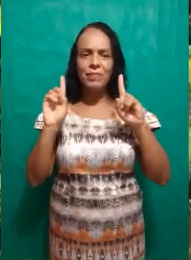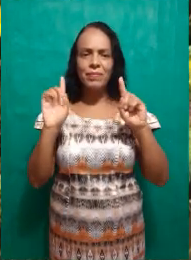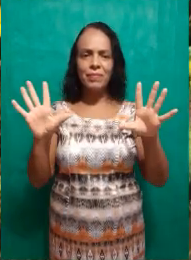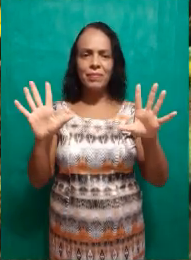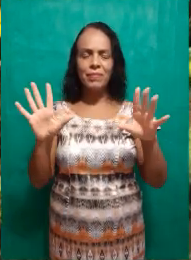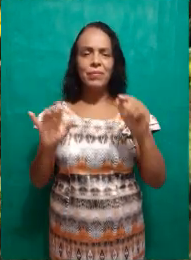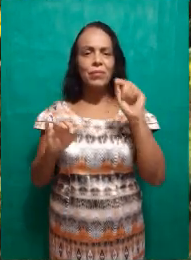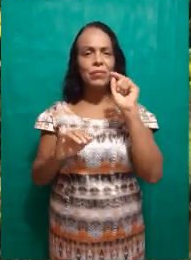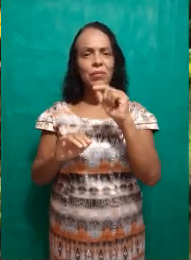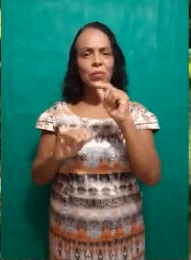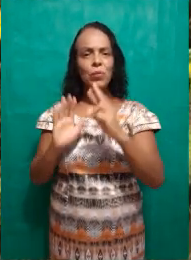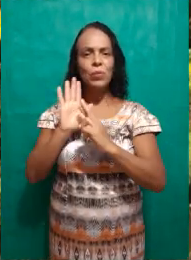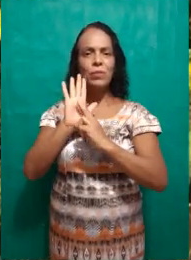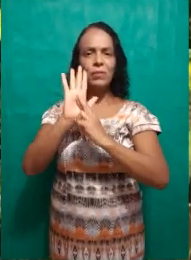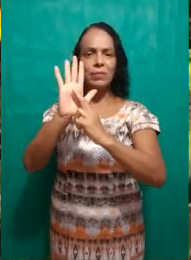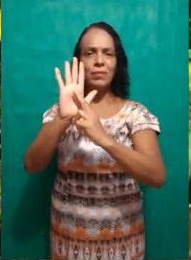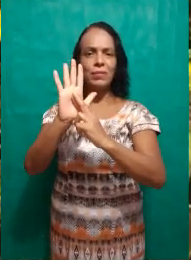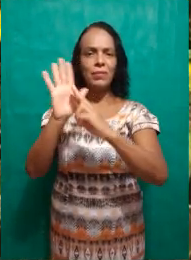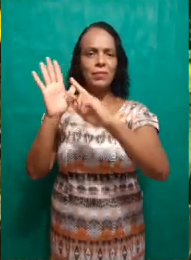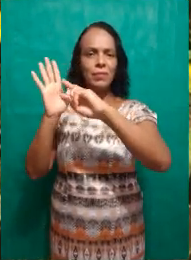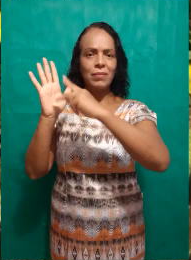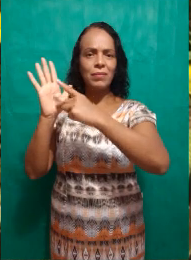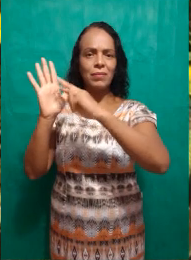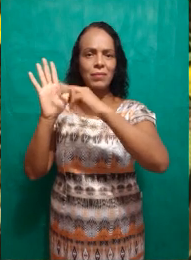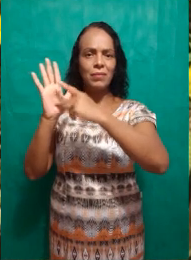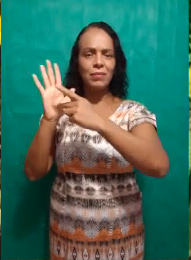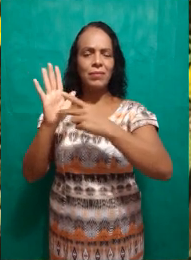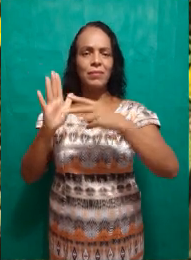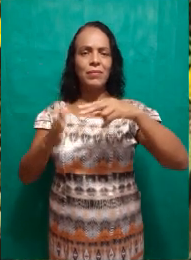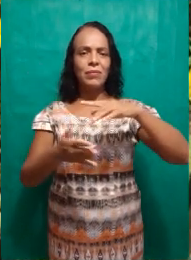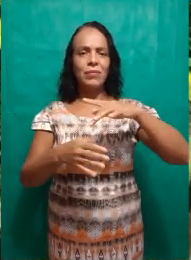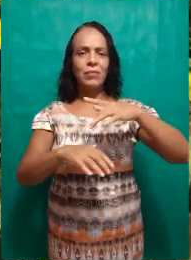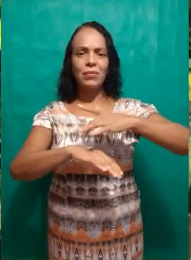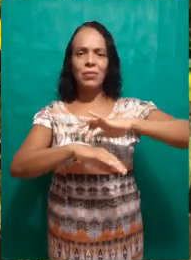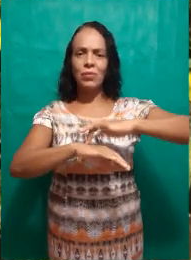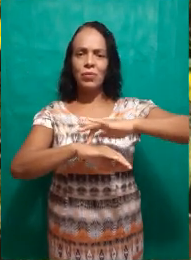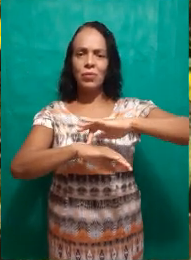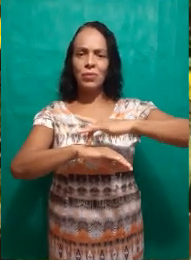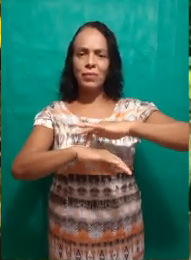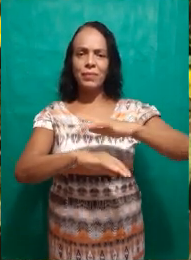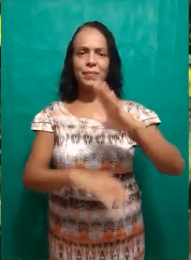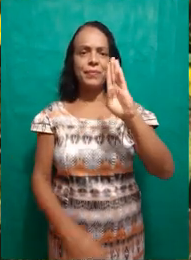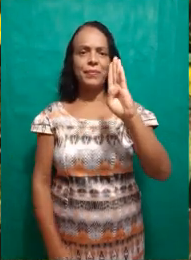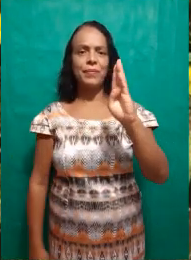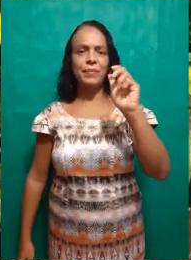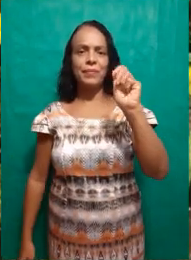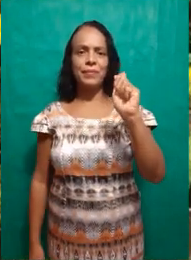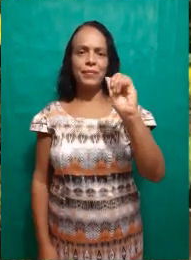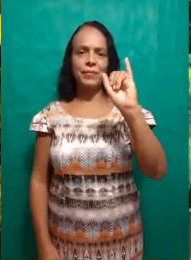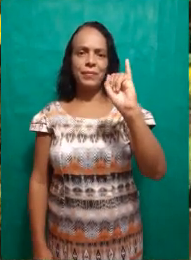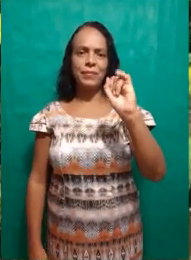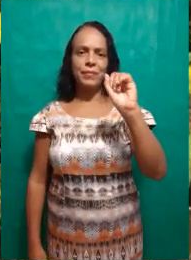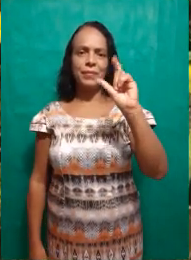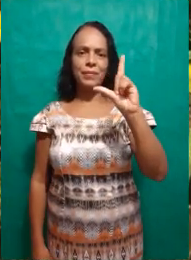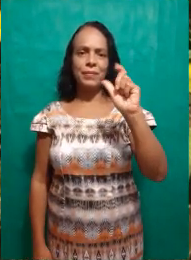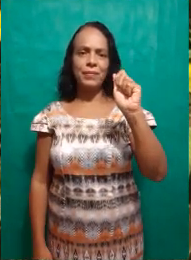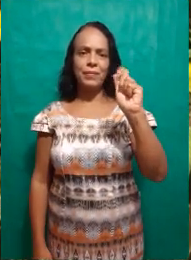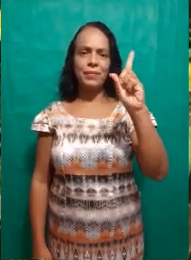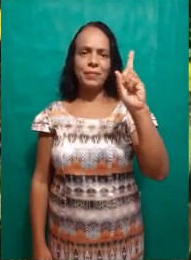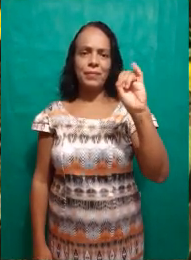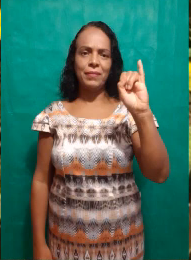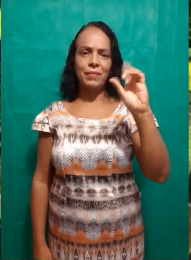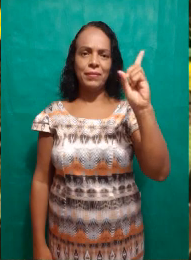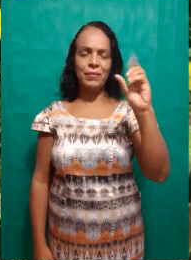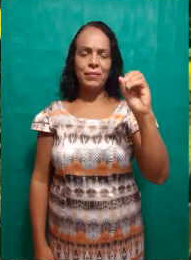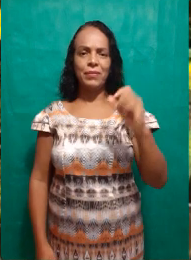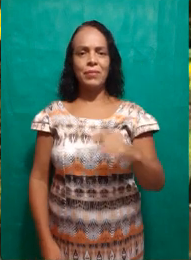nosso baiado. E assim, dessa forma, meus irmãos, daí por diante, no